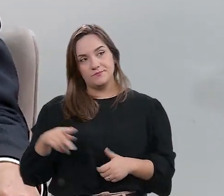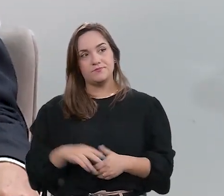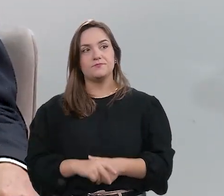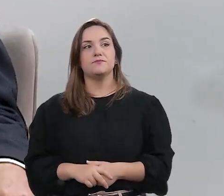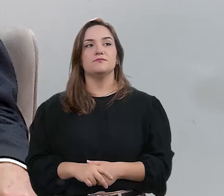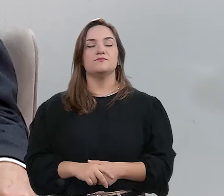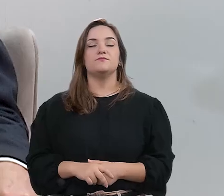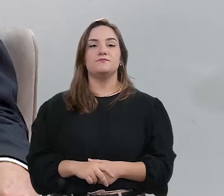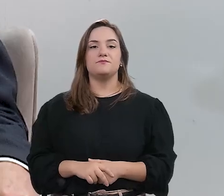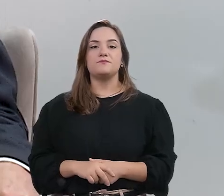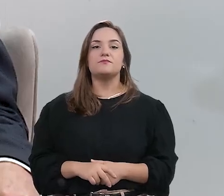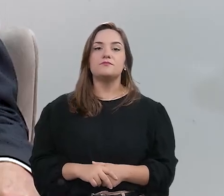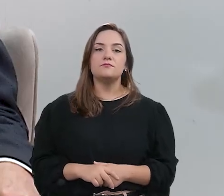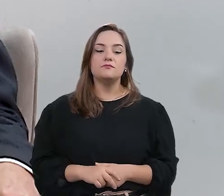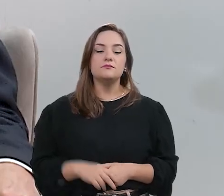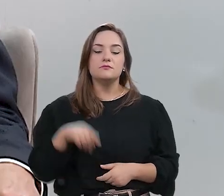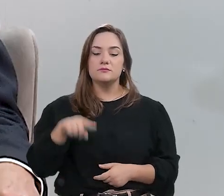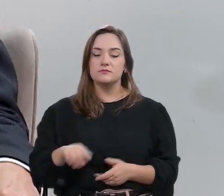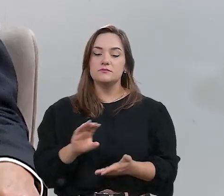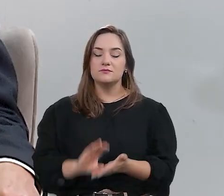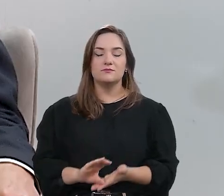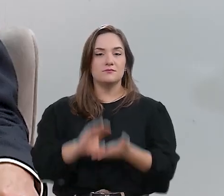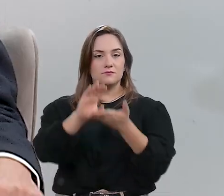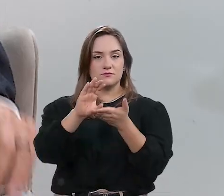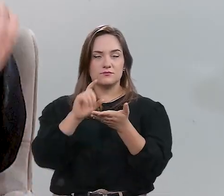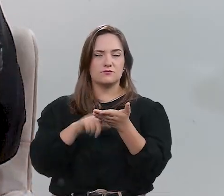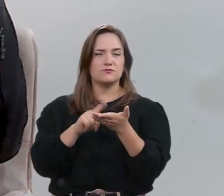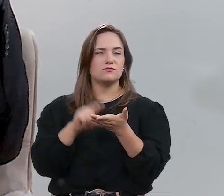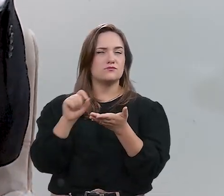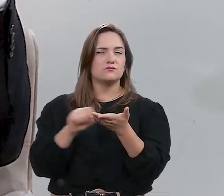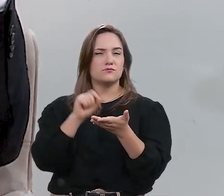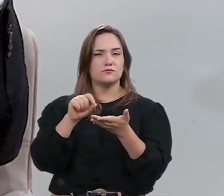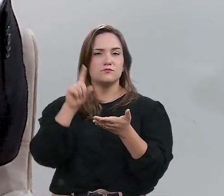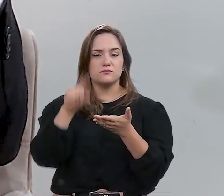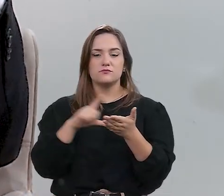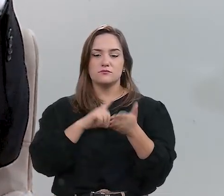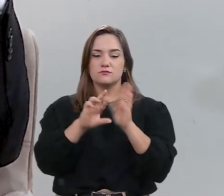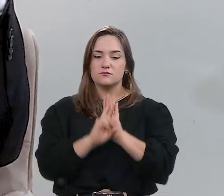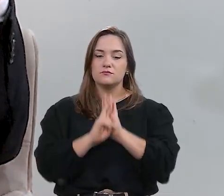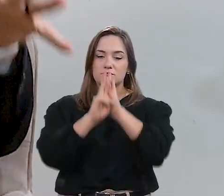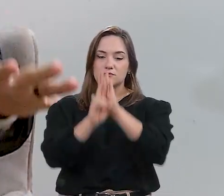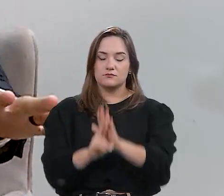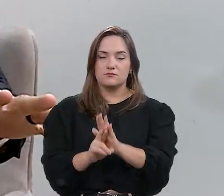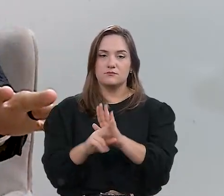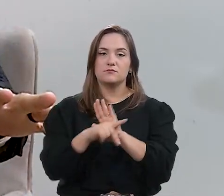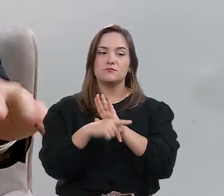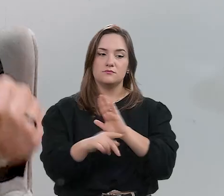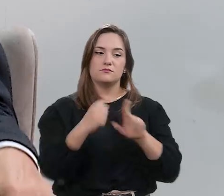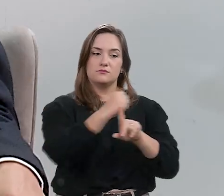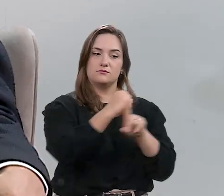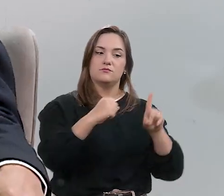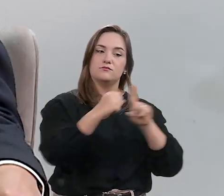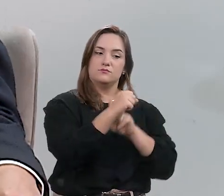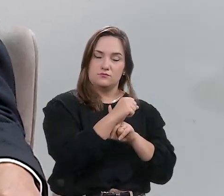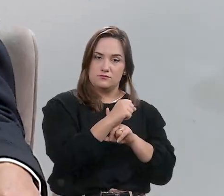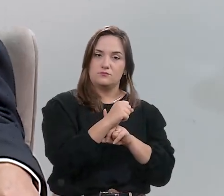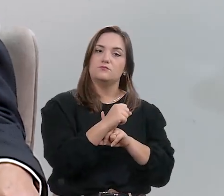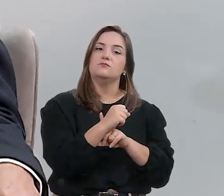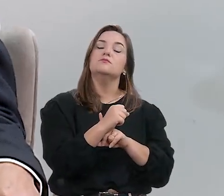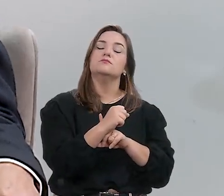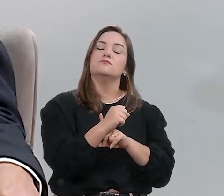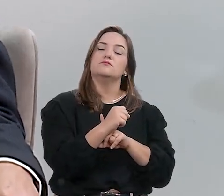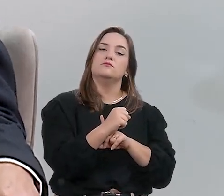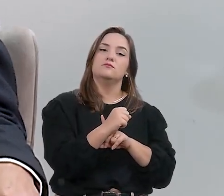conselho, ele é um órgão formado por representantes da sociedade civil organizada